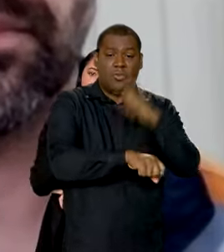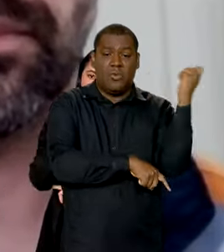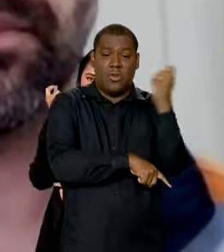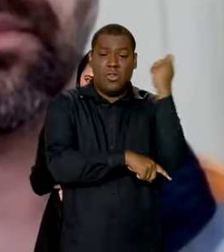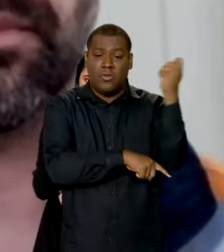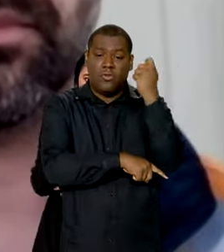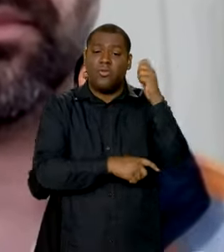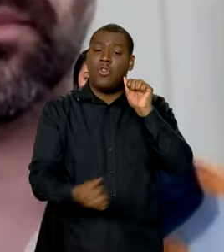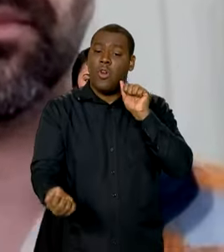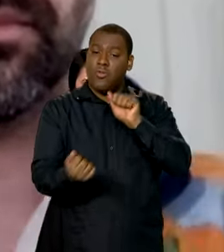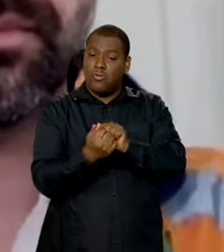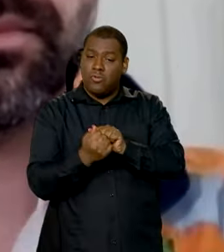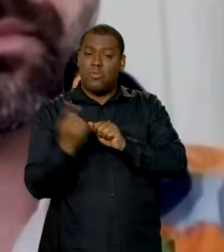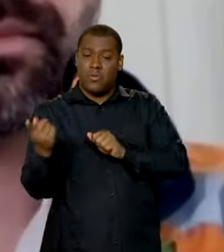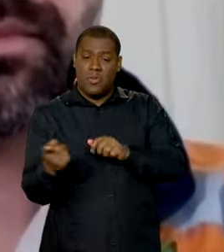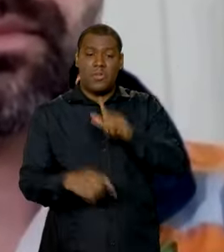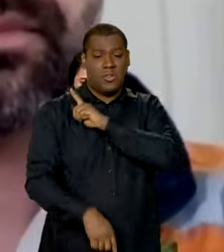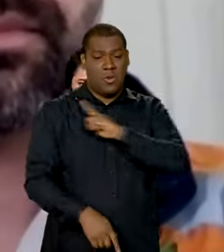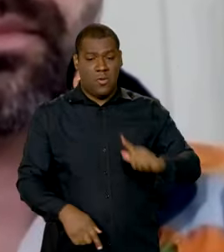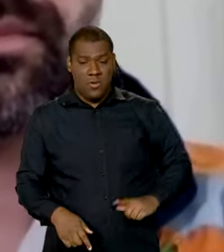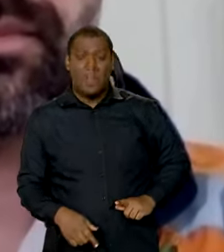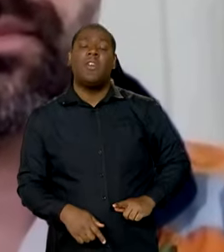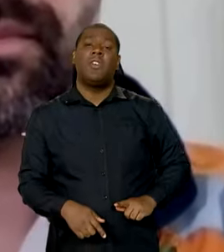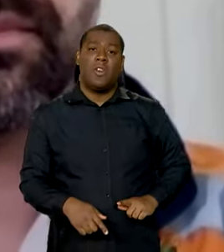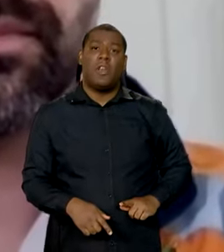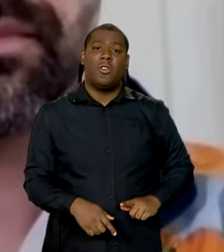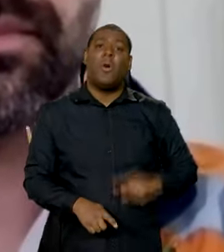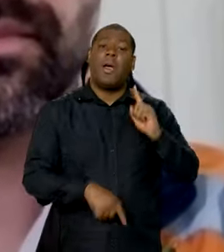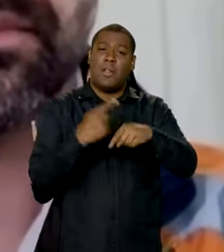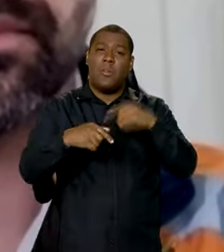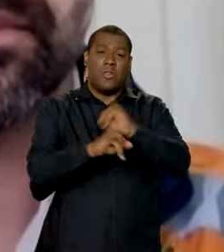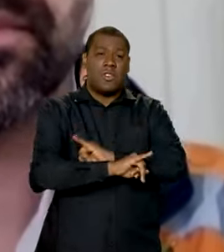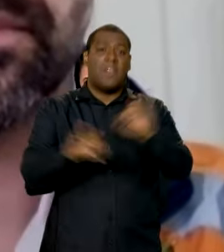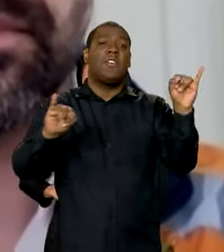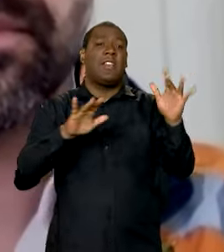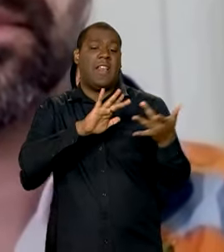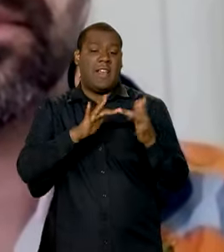a gente fazer o anúncio das novas medidas que nós vamos tomar para ajudar as pessoas físicas.